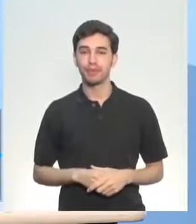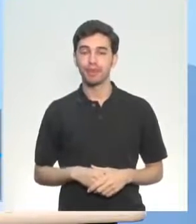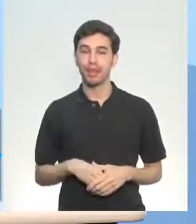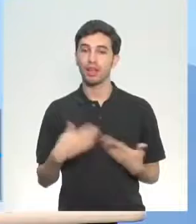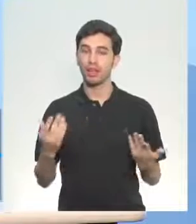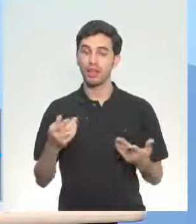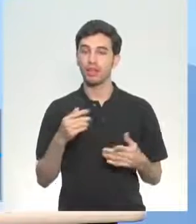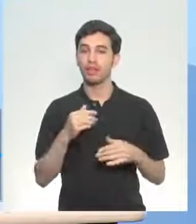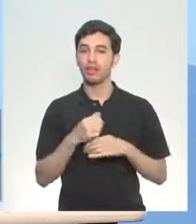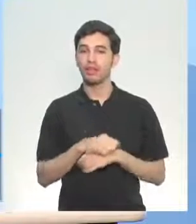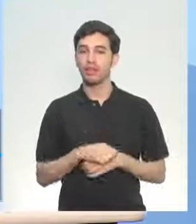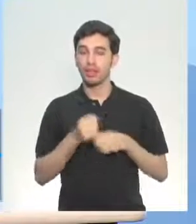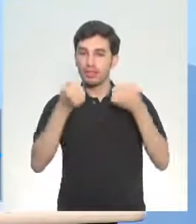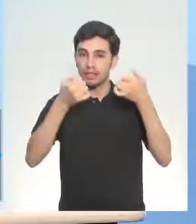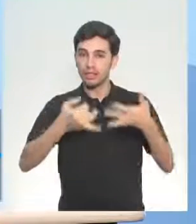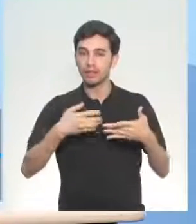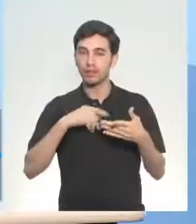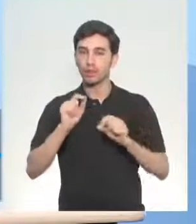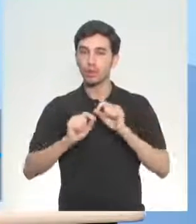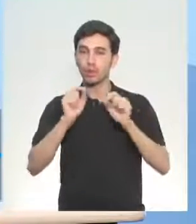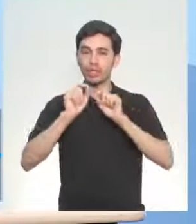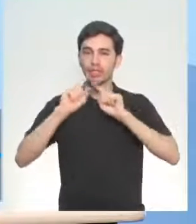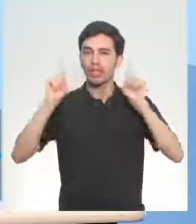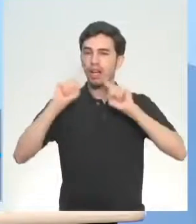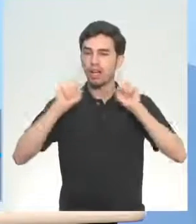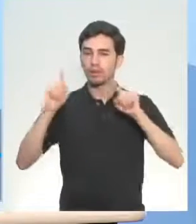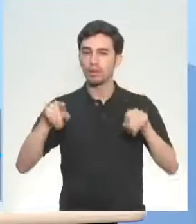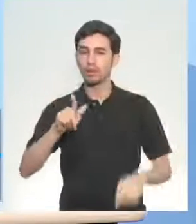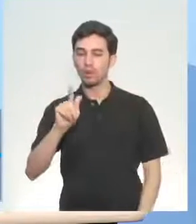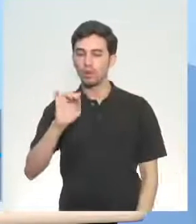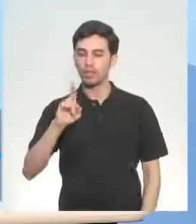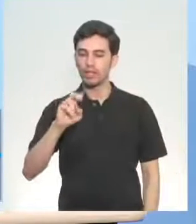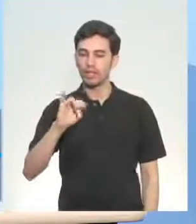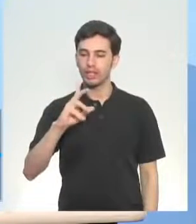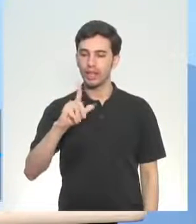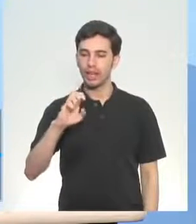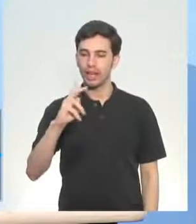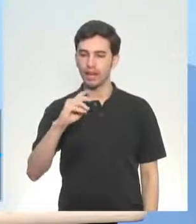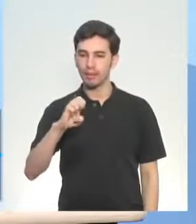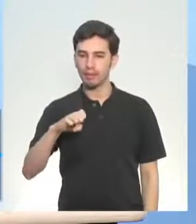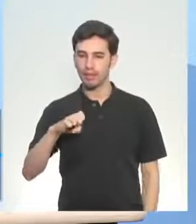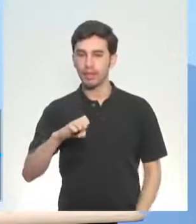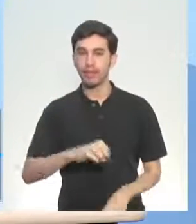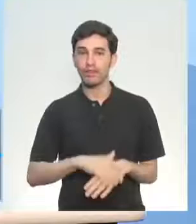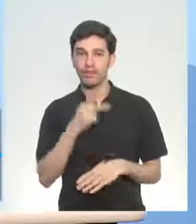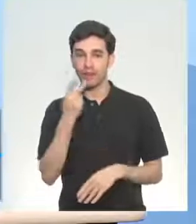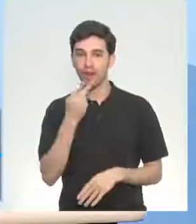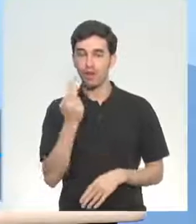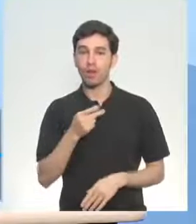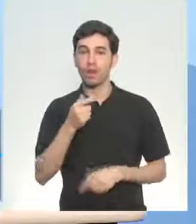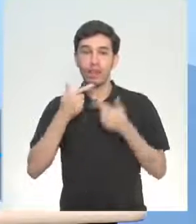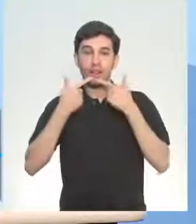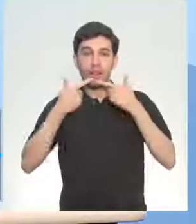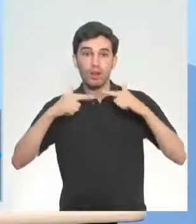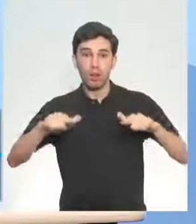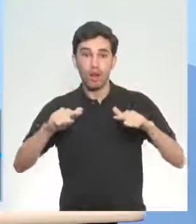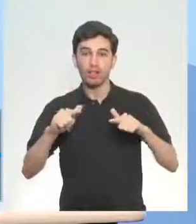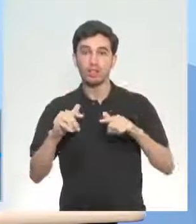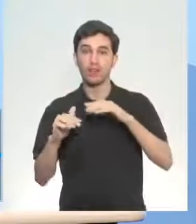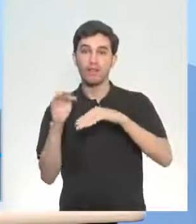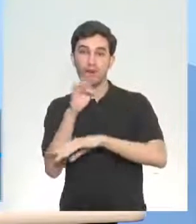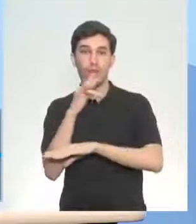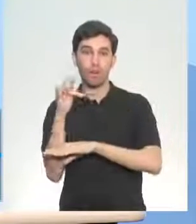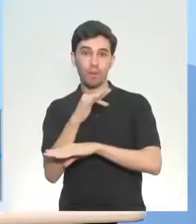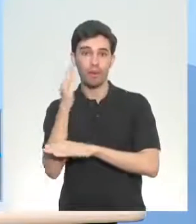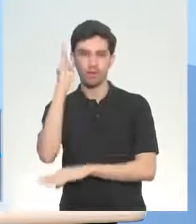está reclamando. O Guilherme da Prorosana colocou linguagem formal e direta.